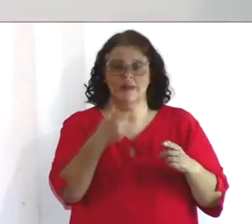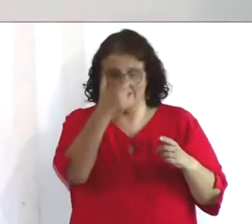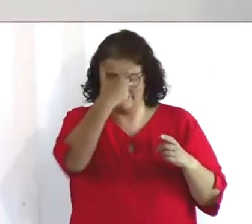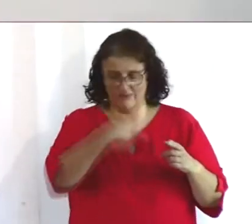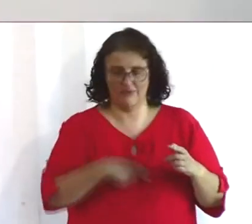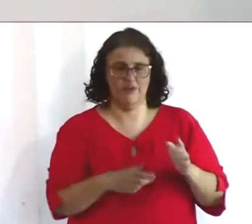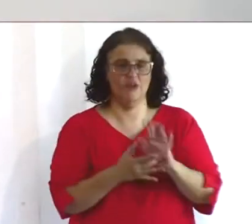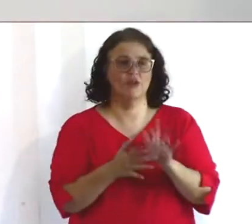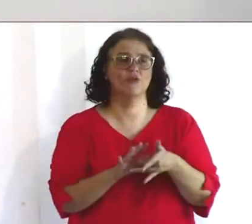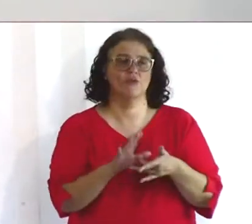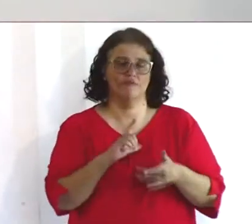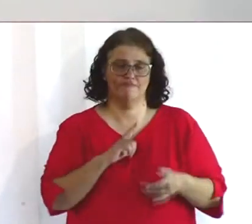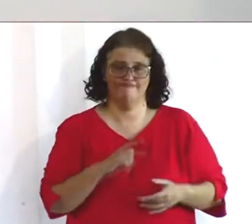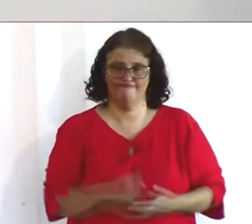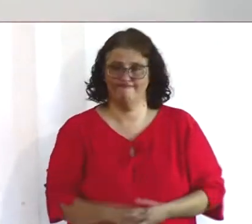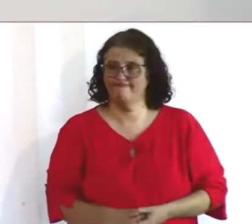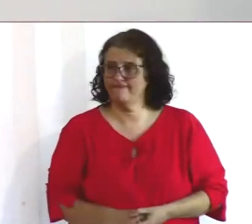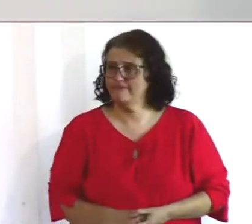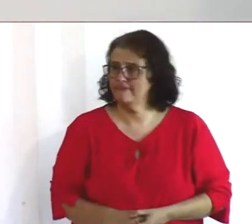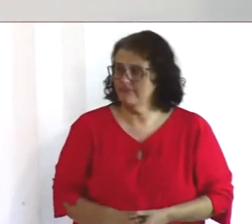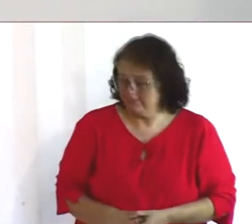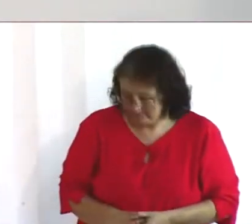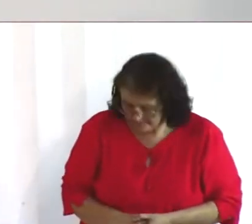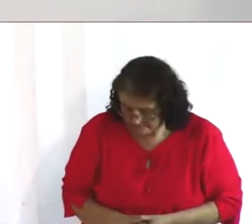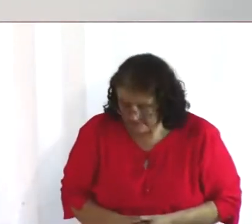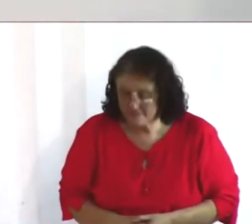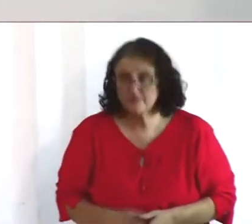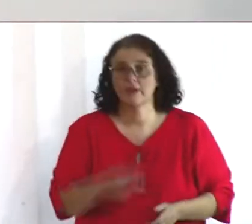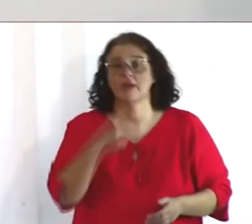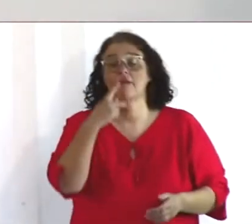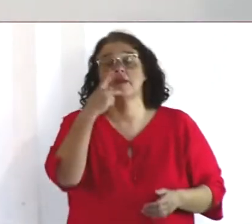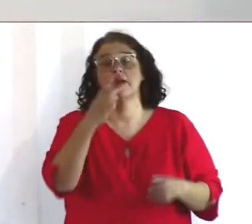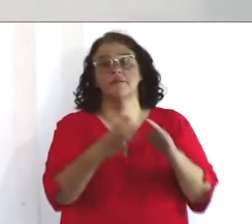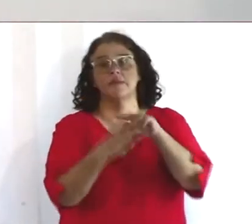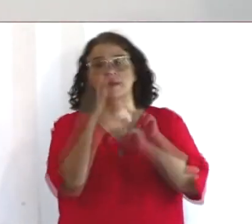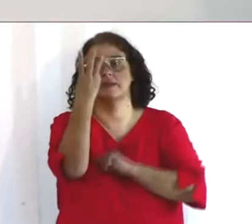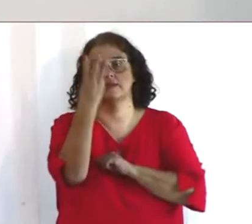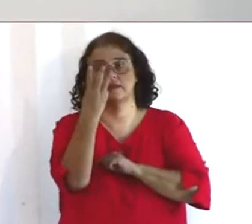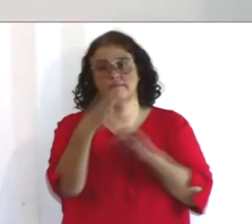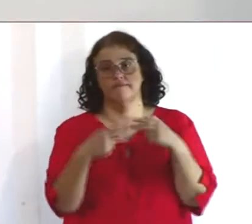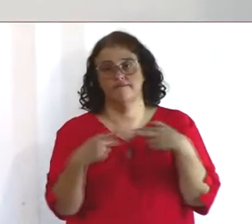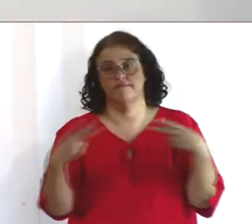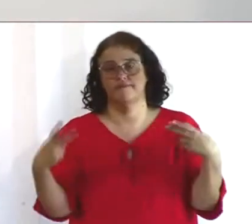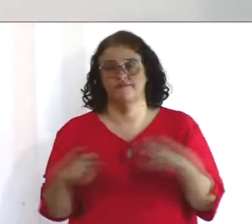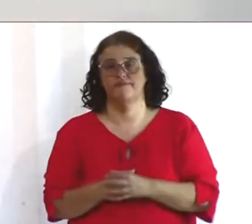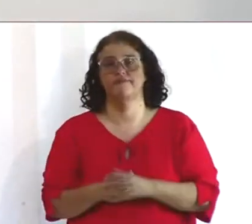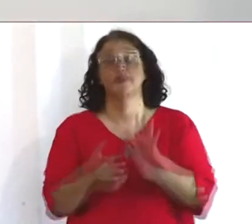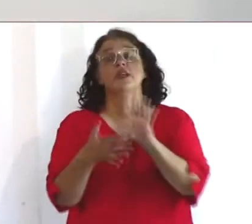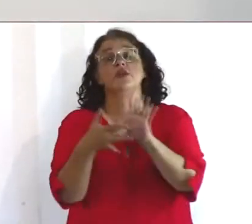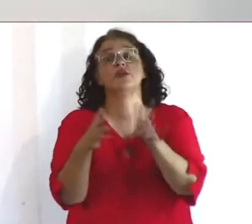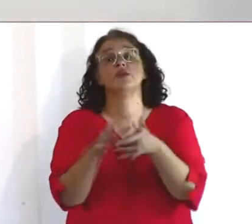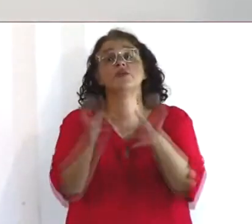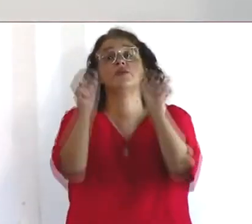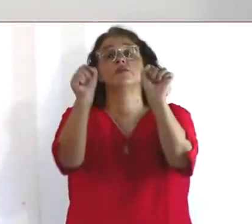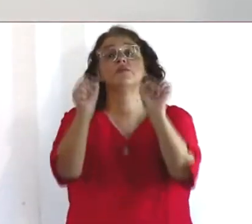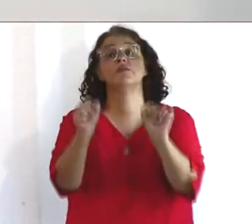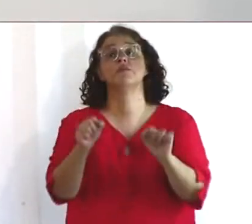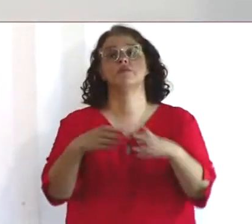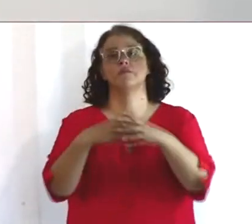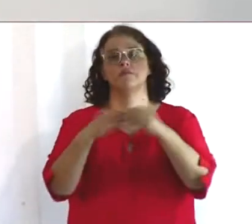Queridos irmãos e irmãs, quero falar sobre 3 coisas, debaixo do tema Jesus e o poder da